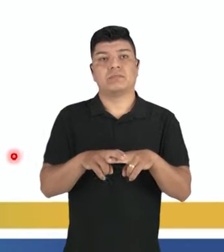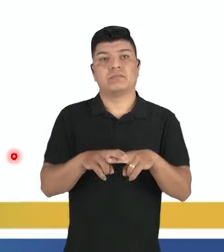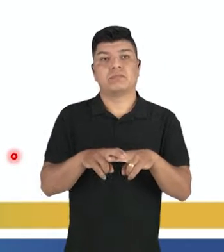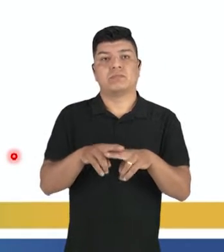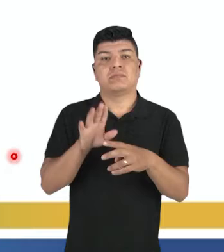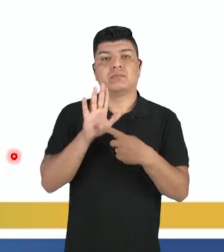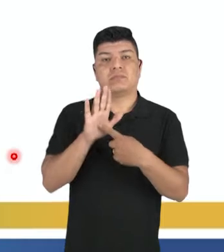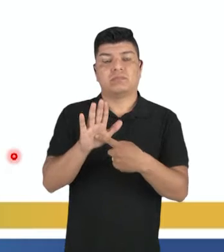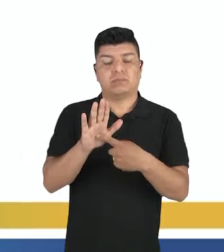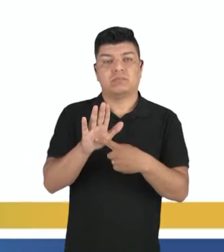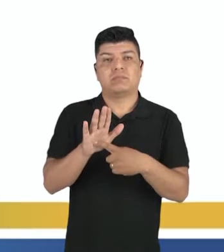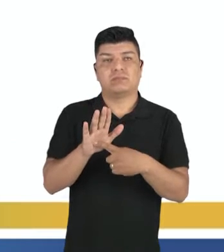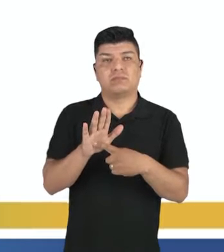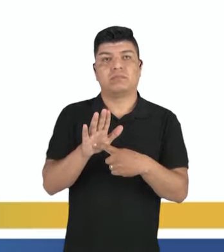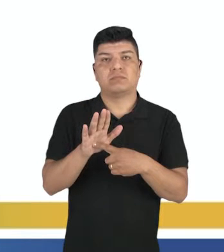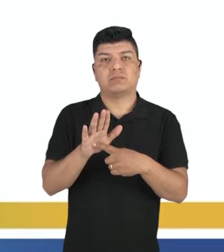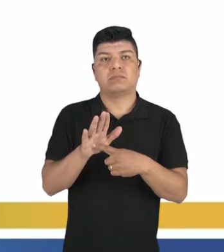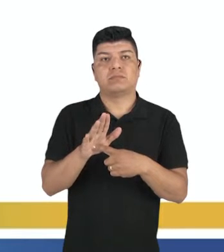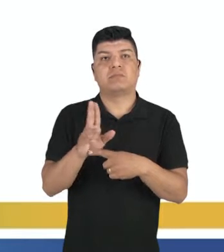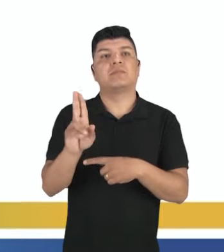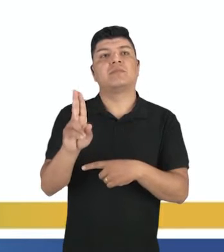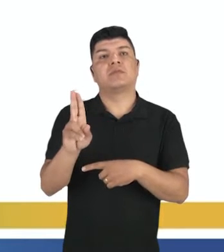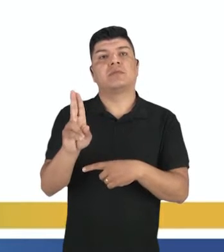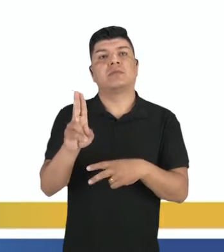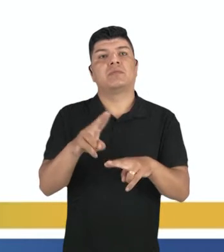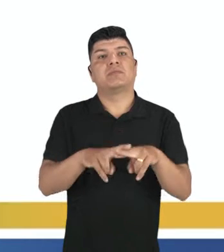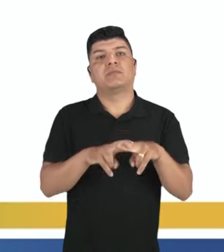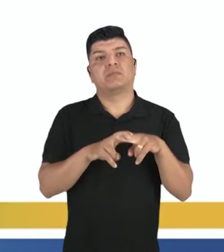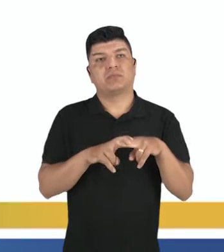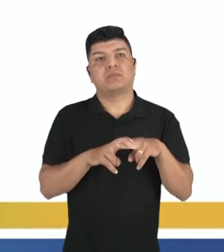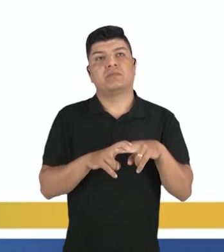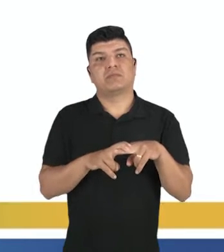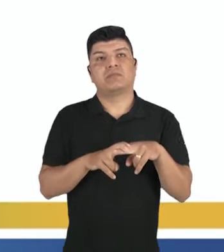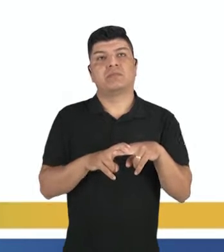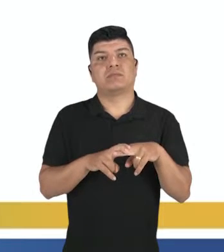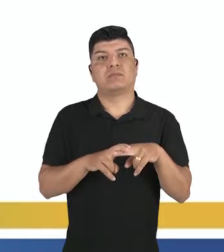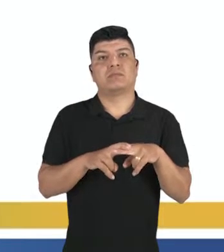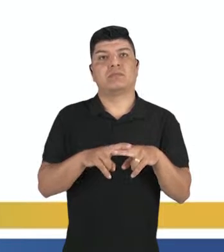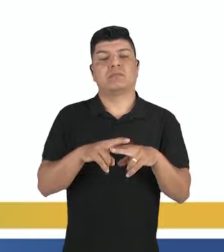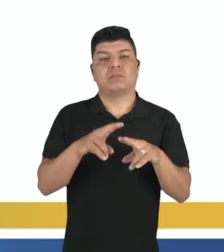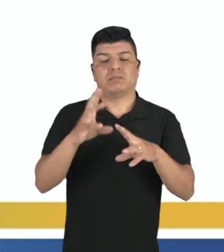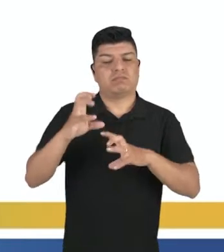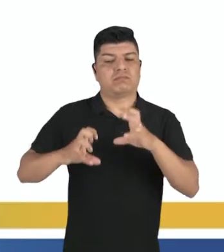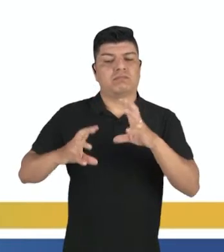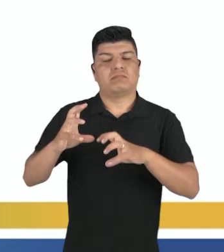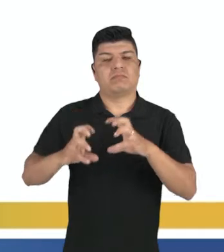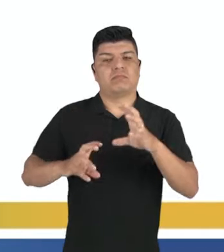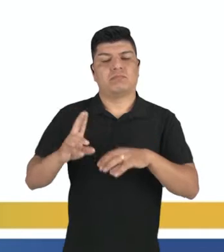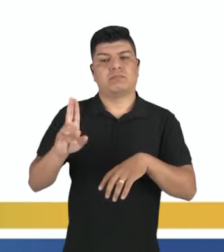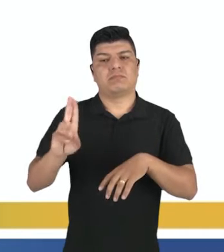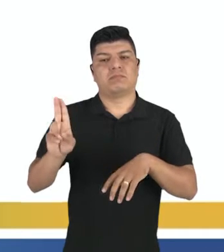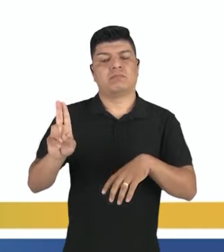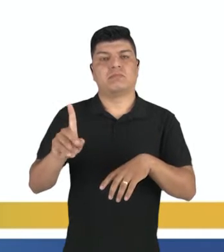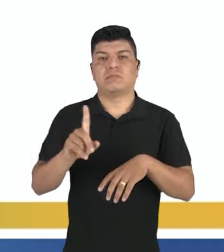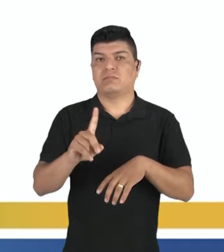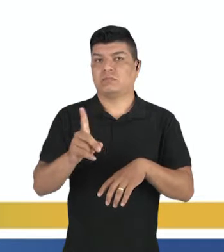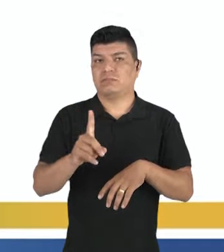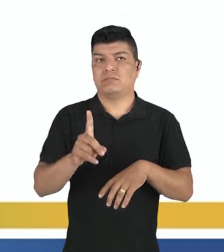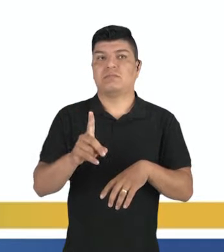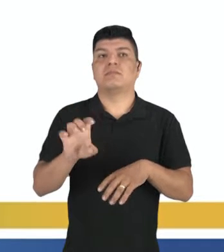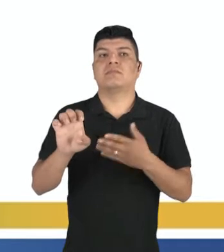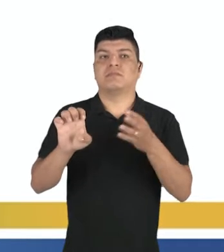vai representar o nome. Então, a alternativa correta é não ficar brigando com ele. No trecho da reportagem,